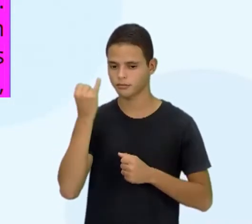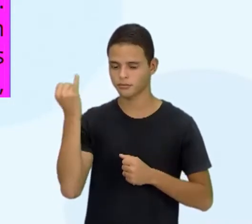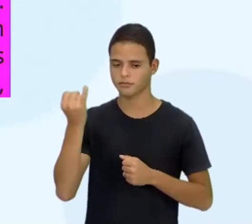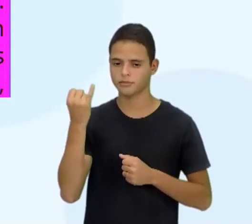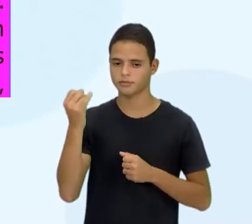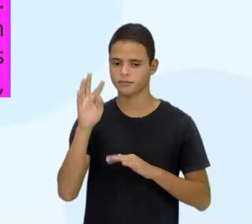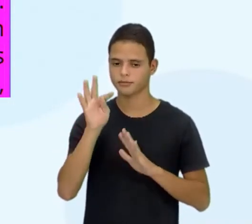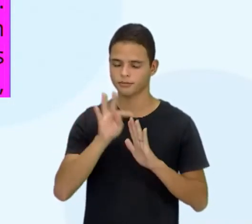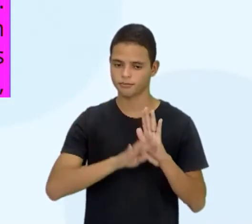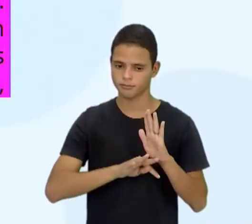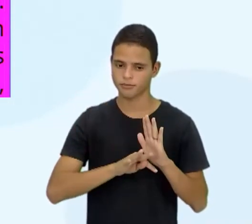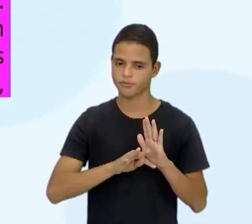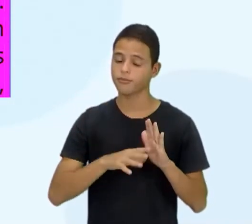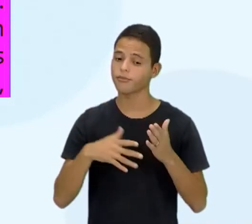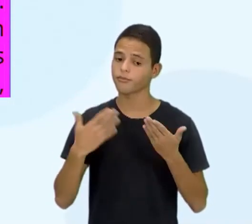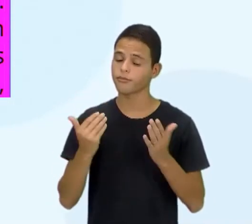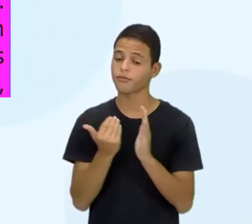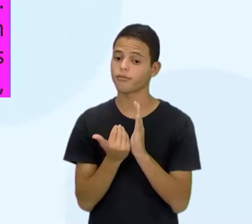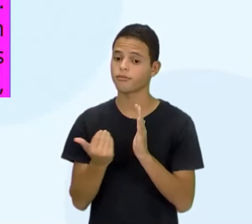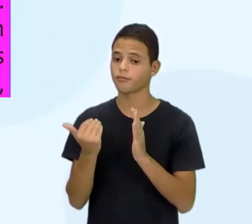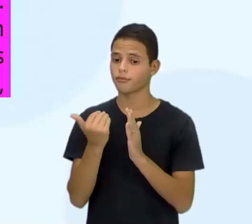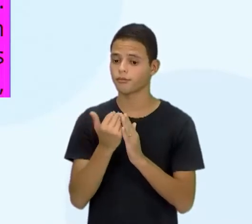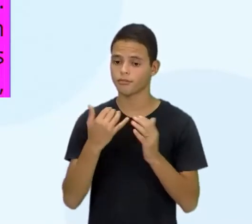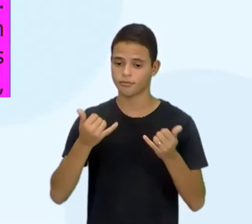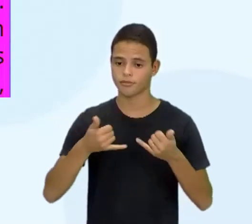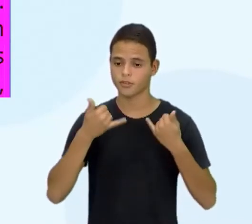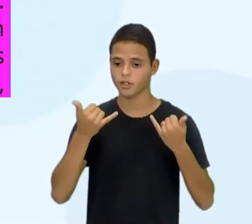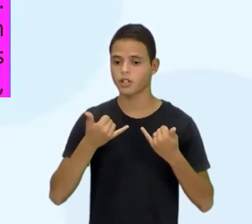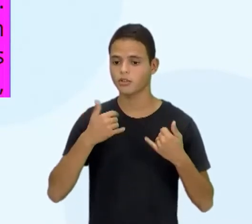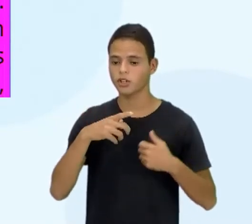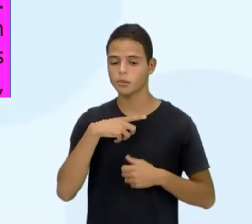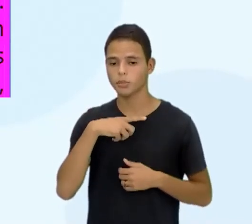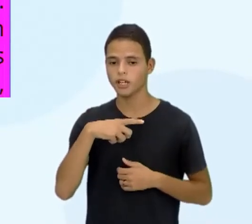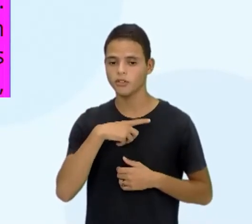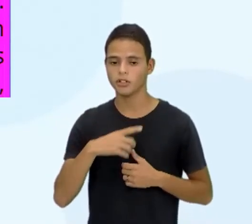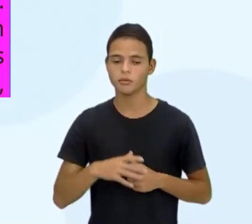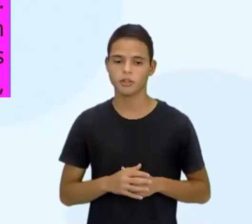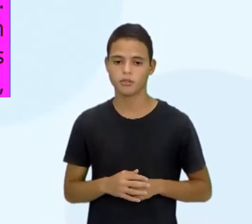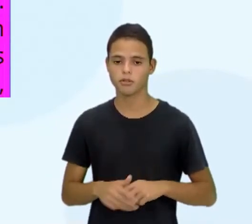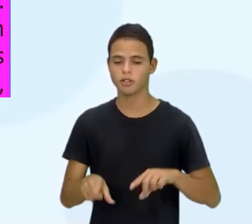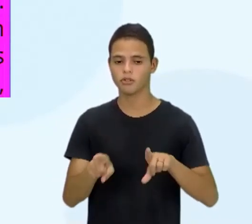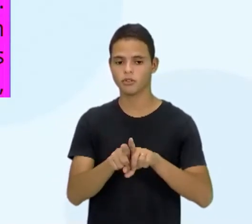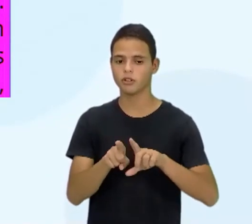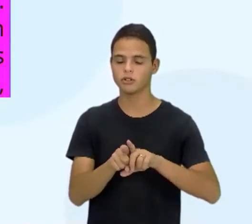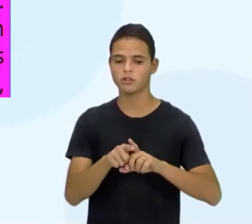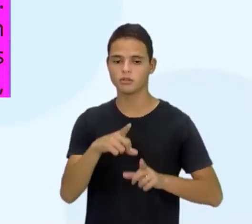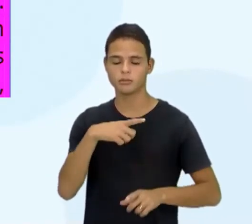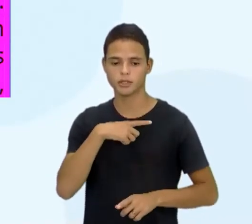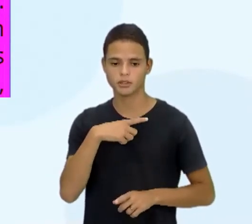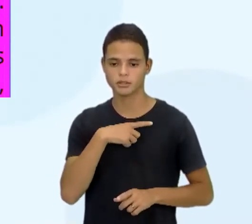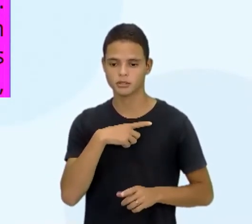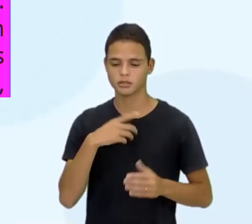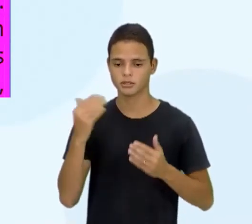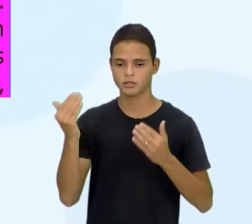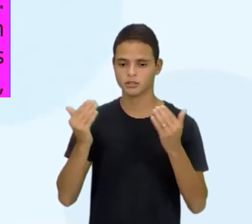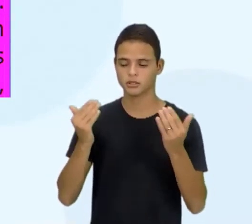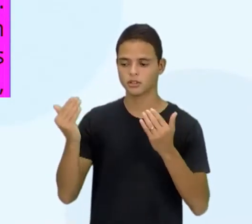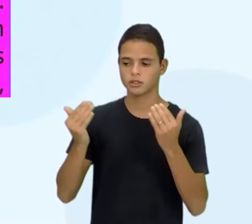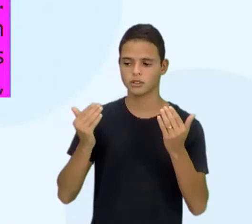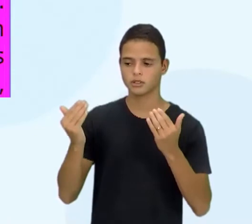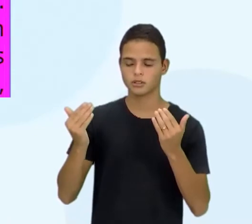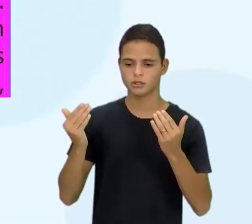texto. Então, mais dados estatísticos, informações. Os números não deixam dúvida sobre o aumento